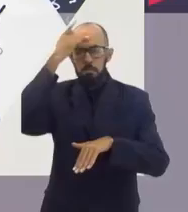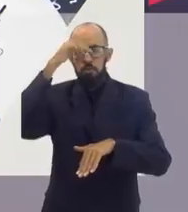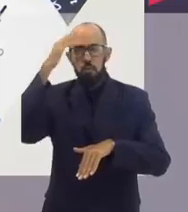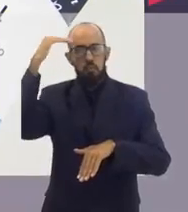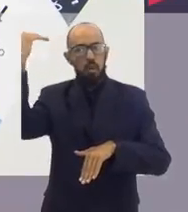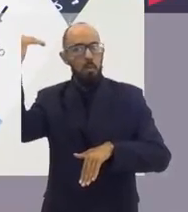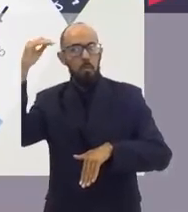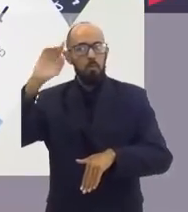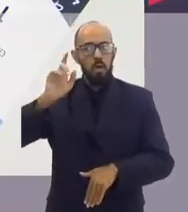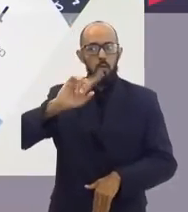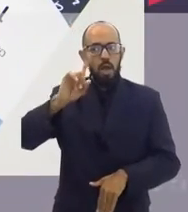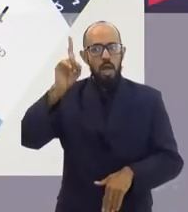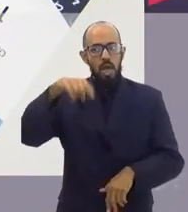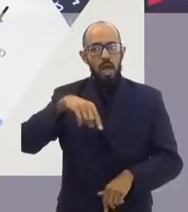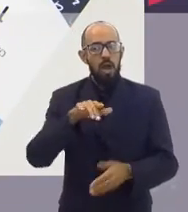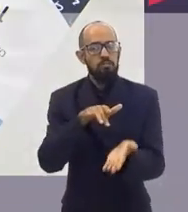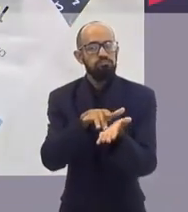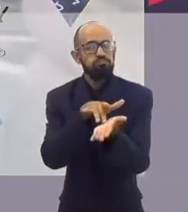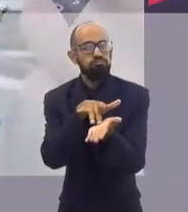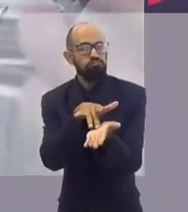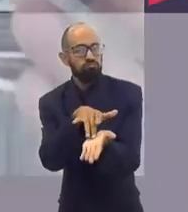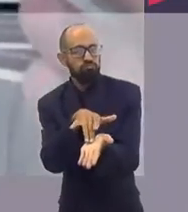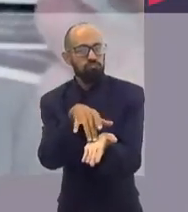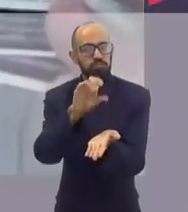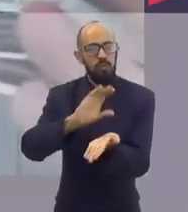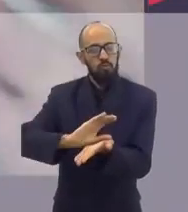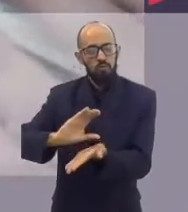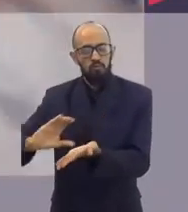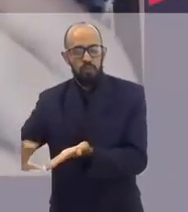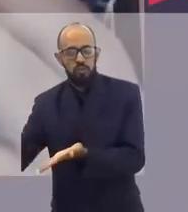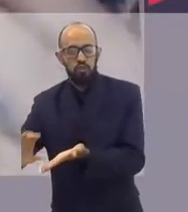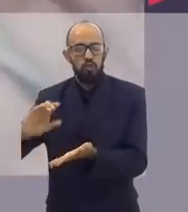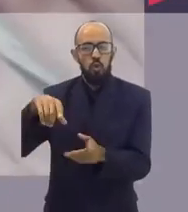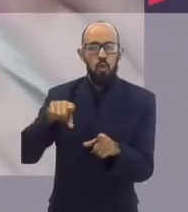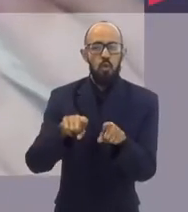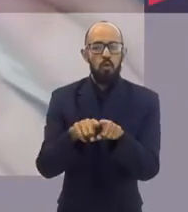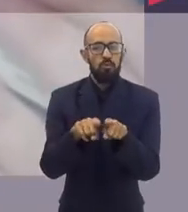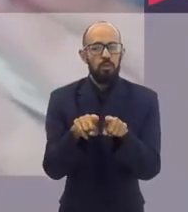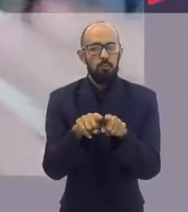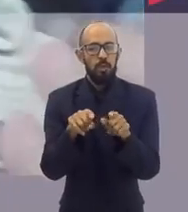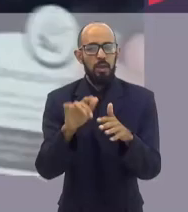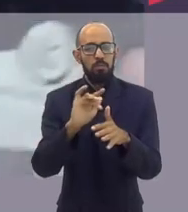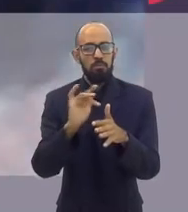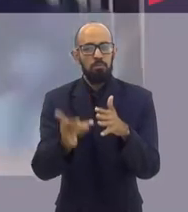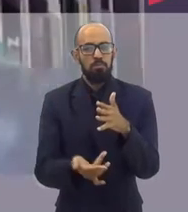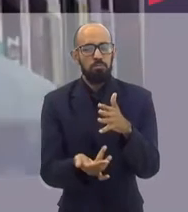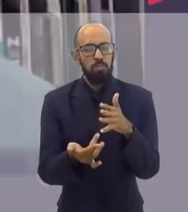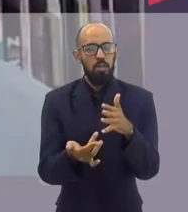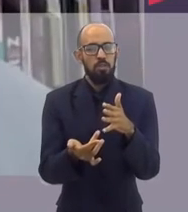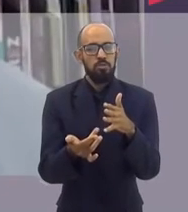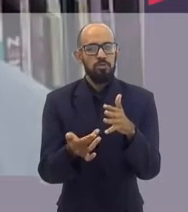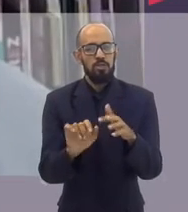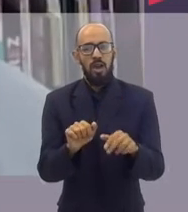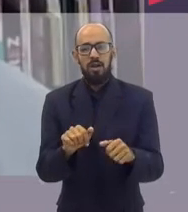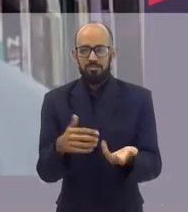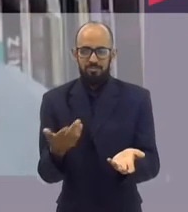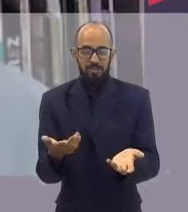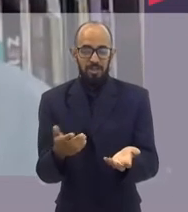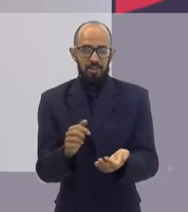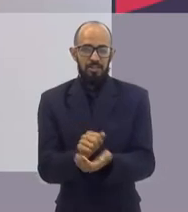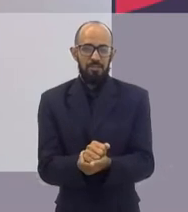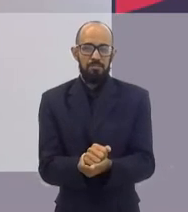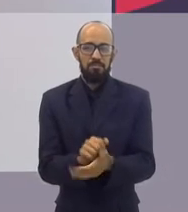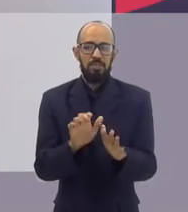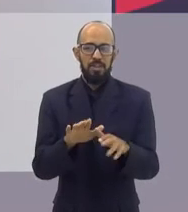personagens genéricos, tá? Que são um investidor, uma rede de contatos, mas a gente fez a homenagem